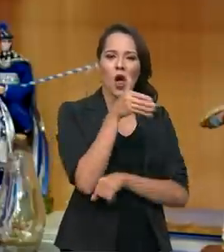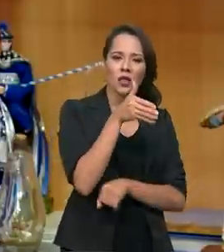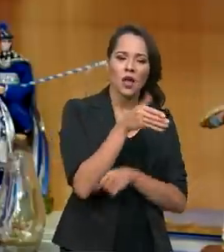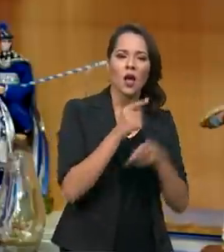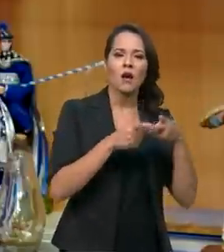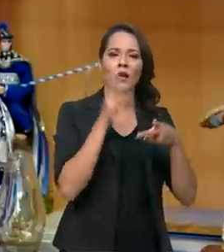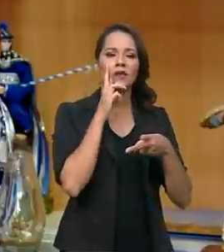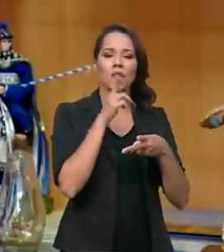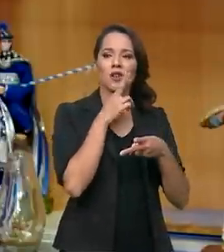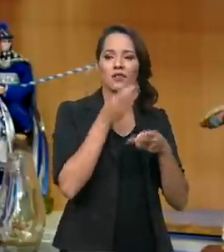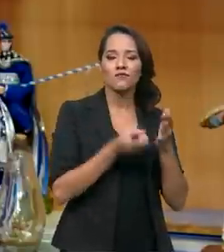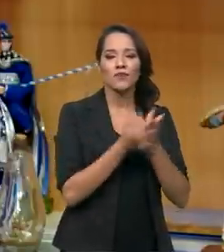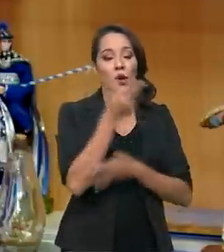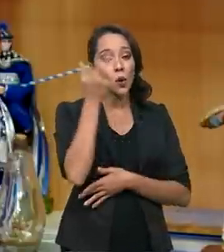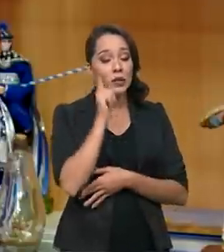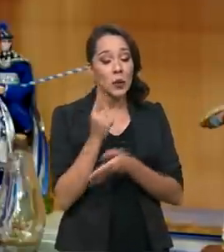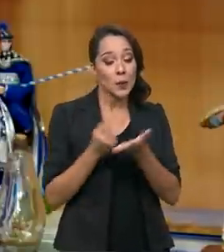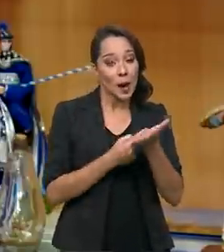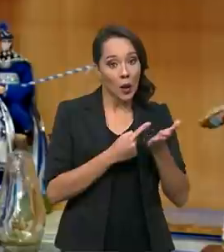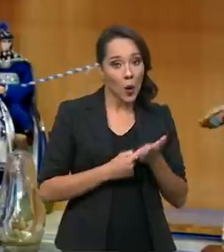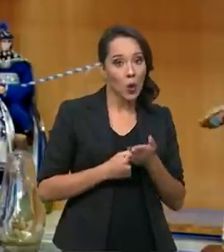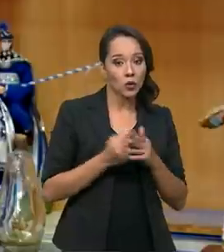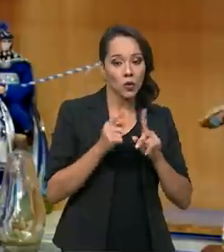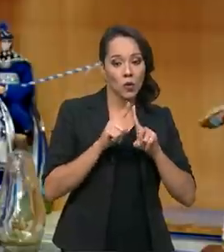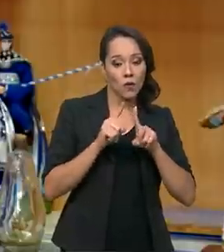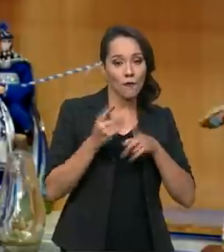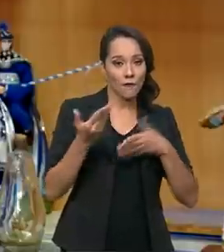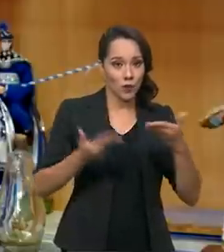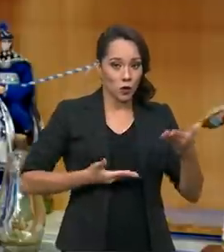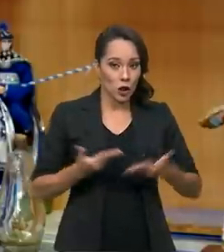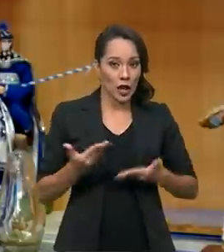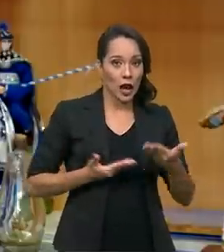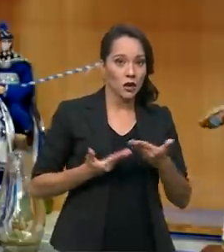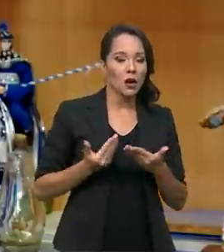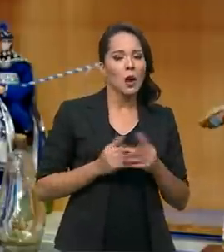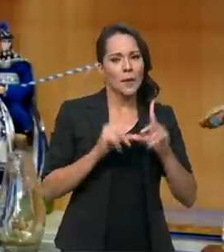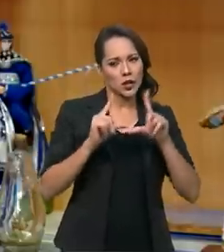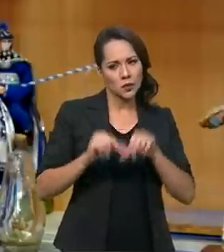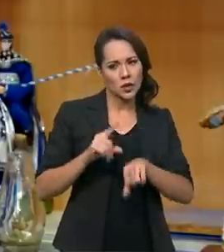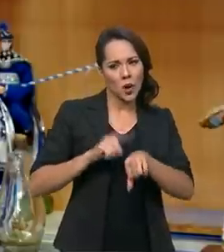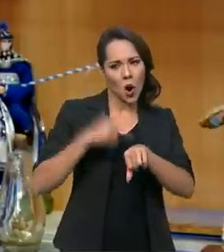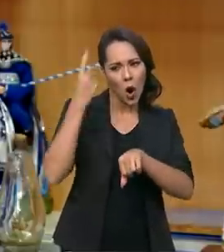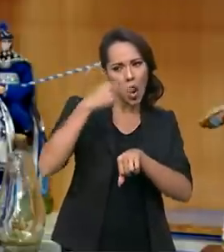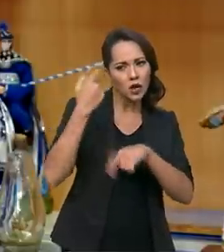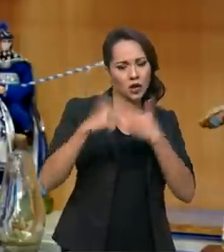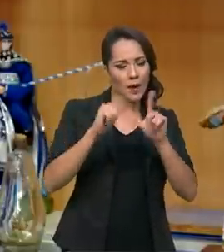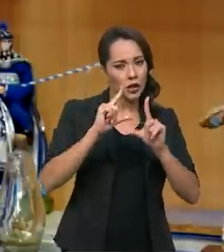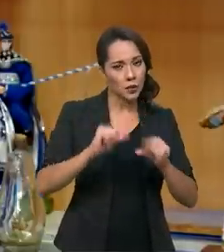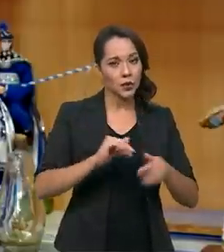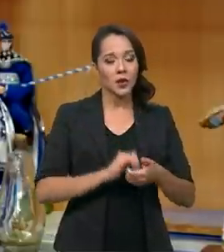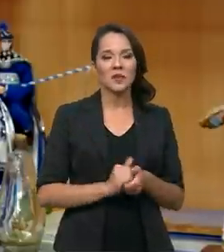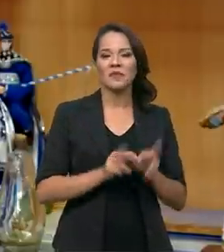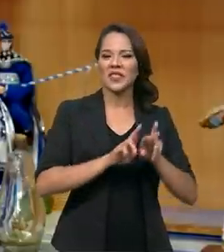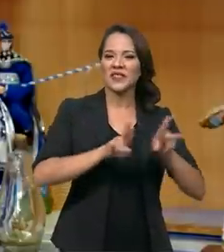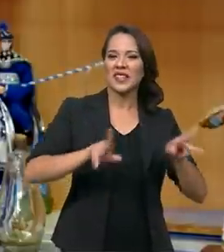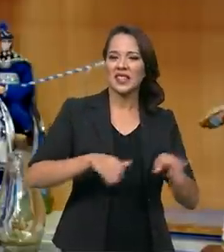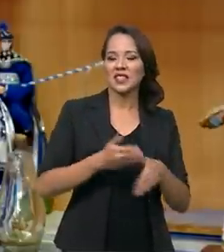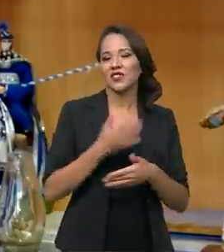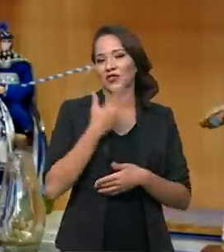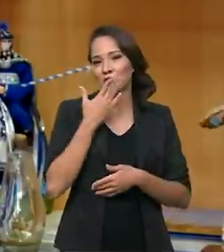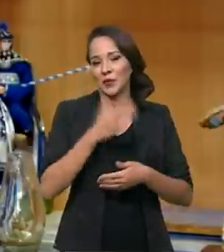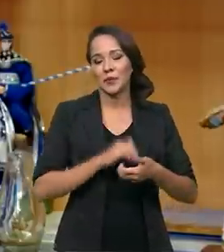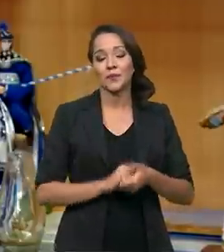restaurantes Enfim puderam fazer um acordo com seus funcionários para a diminuição da carga de trabalho enfim de várias maneiras